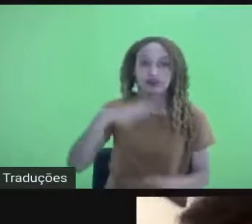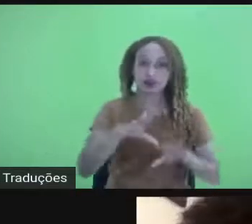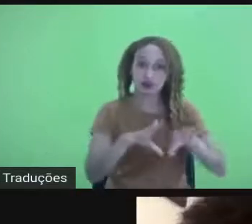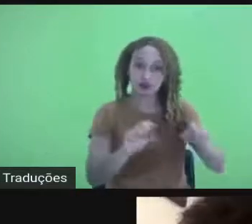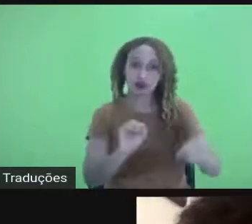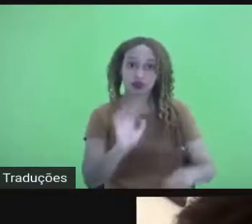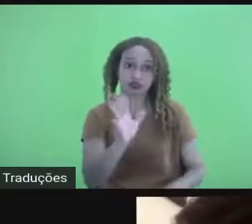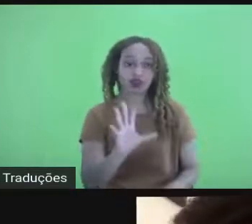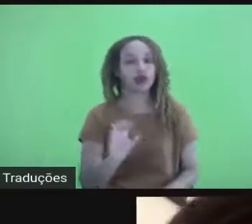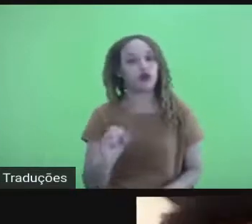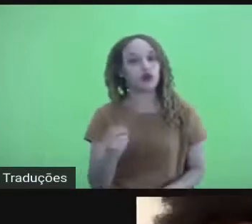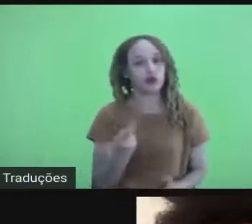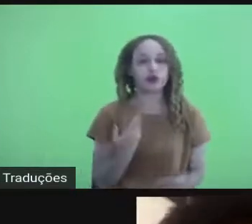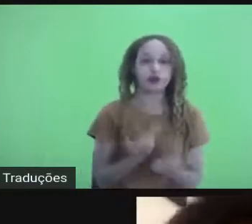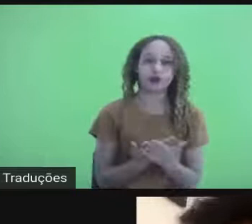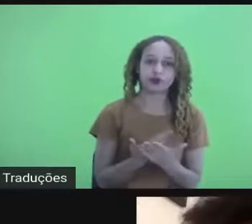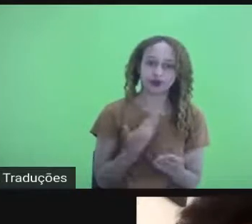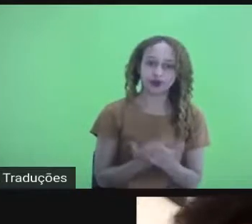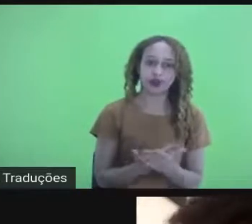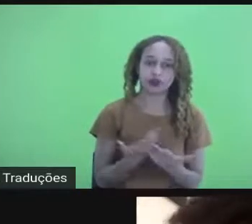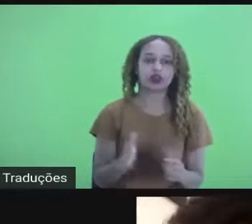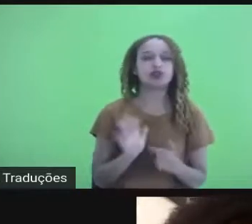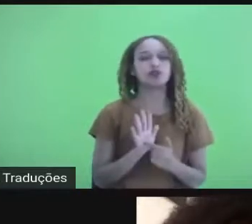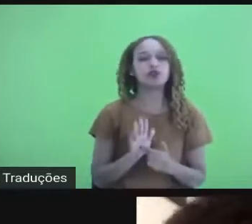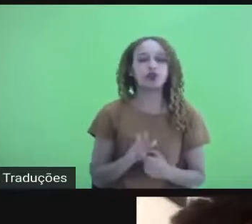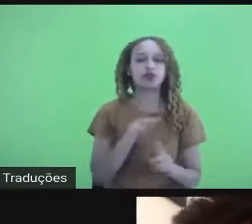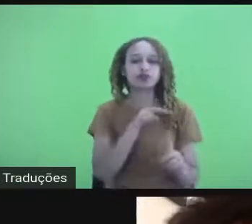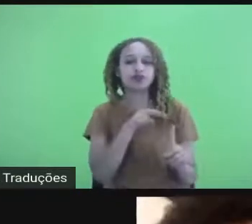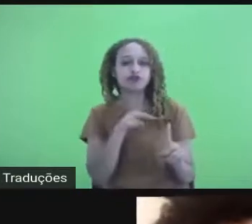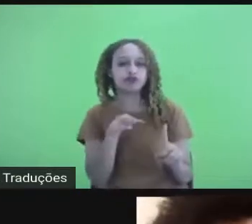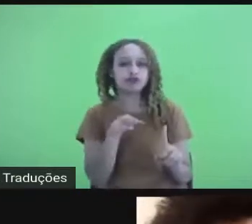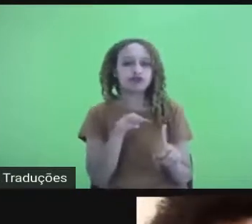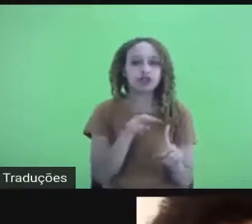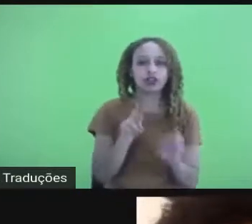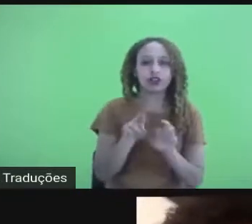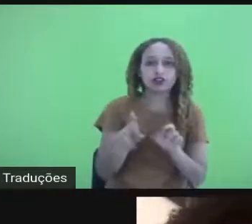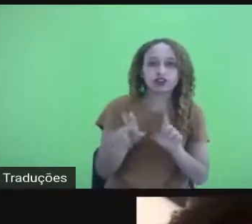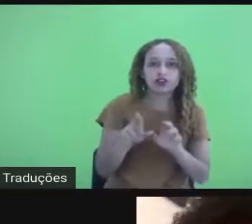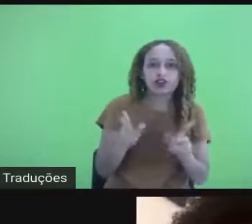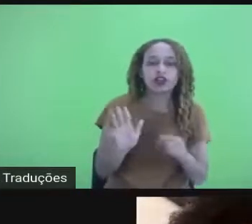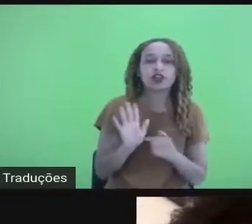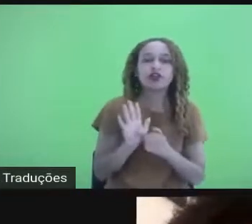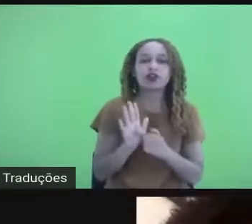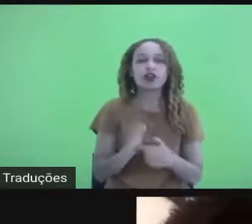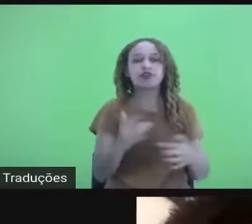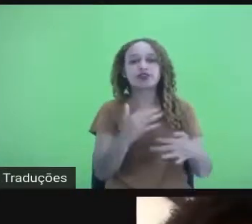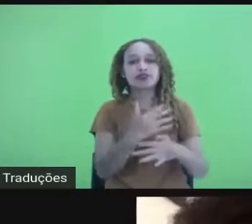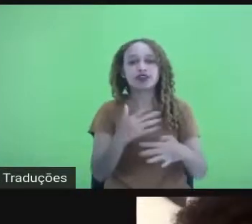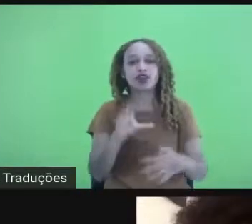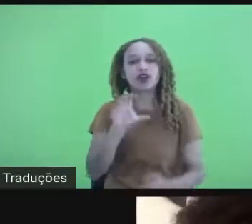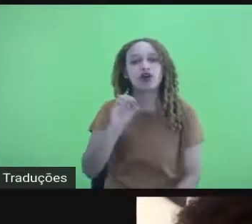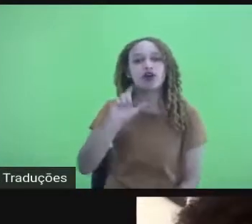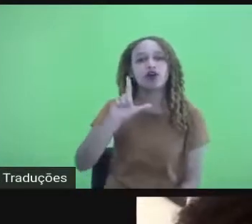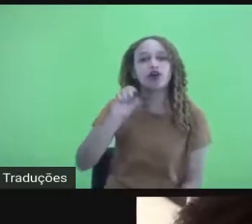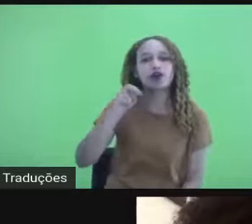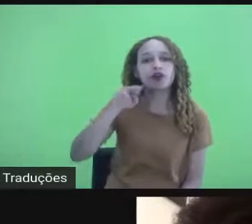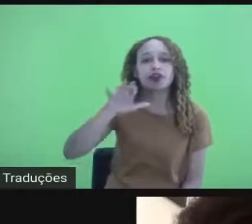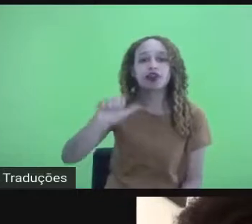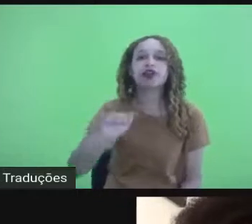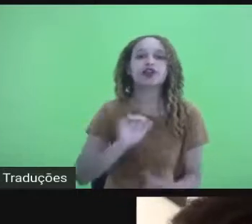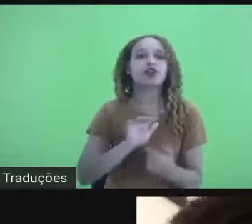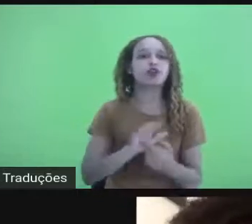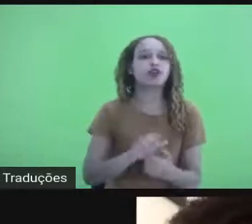que trazem um olhar diferente, trazem questionamentos importantes, que falam em cidades decoloniais, que falam na atuação da mulher negra